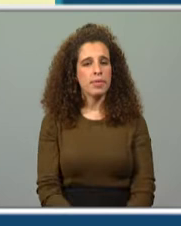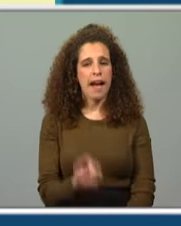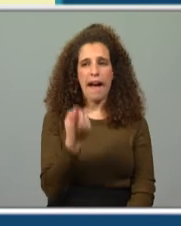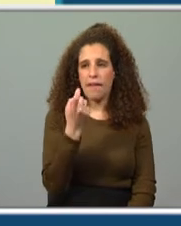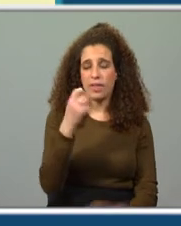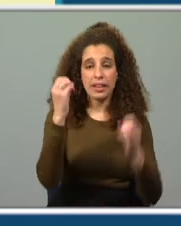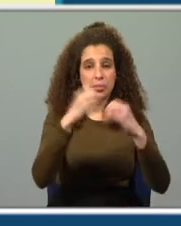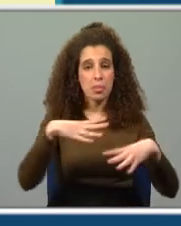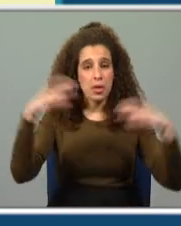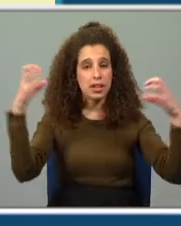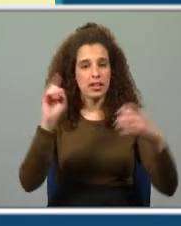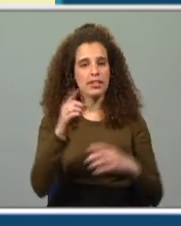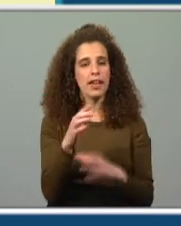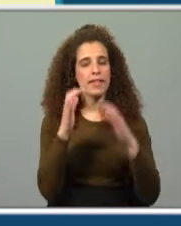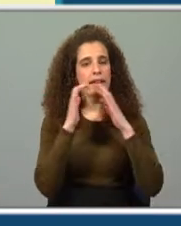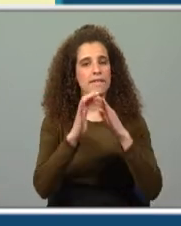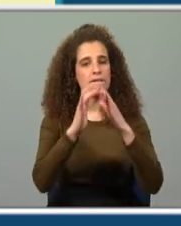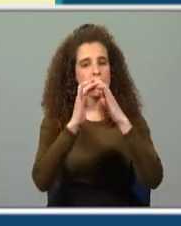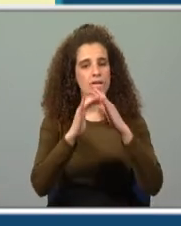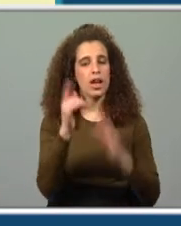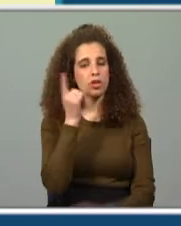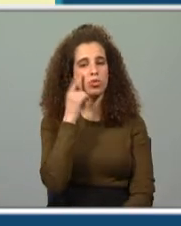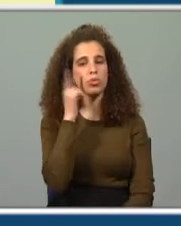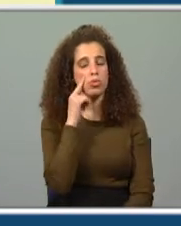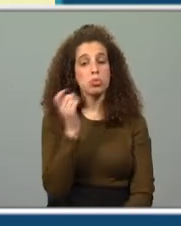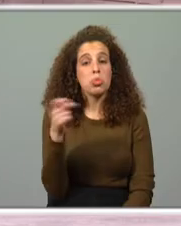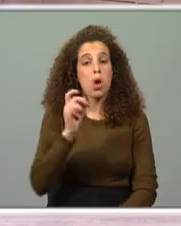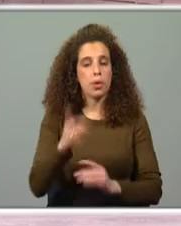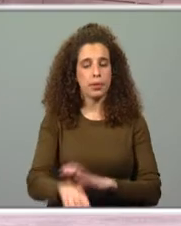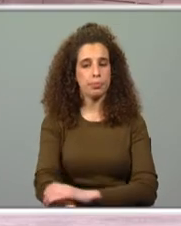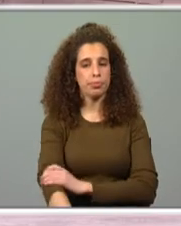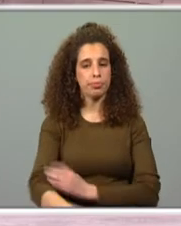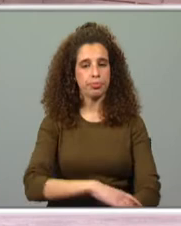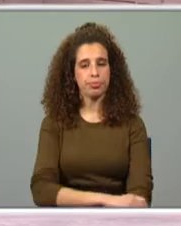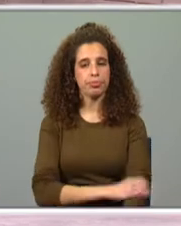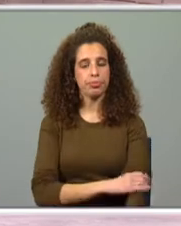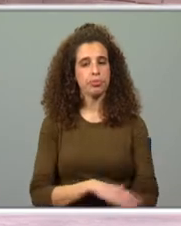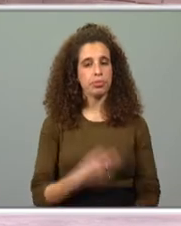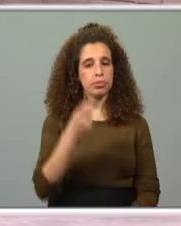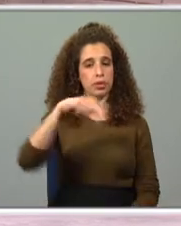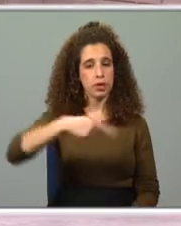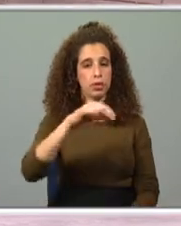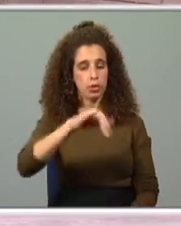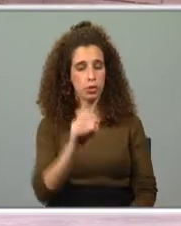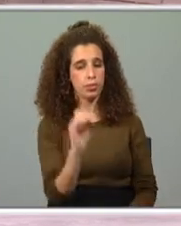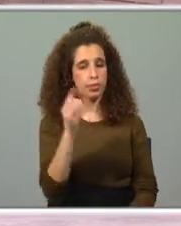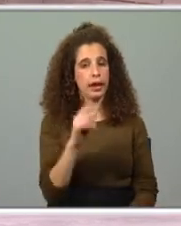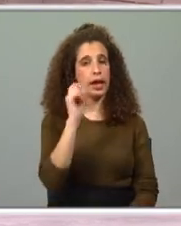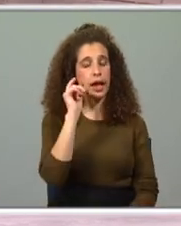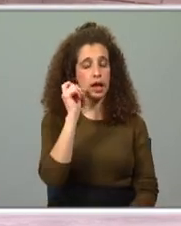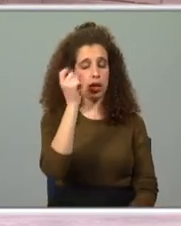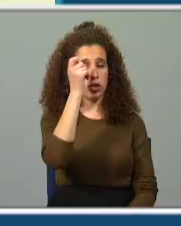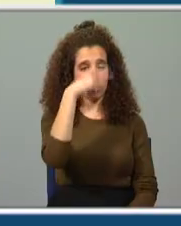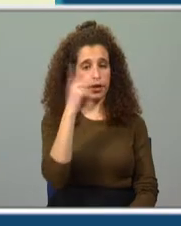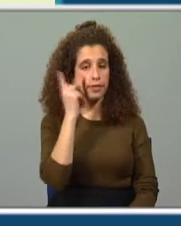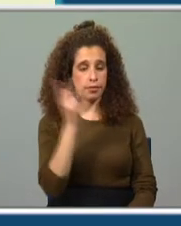magia nesta flauta que nós vamos conhecer então o que é que se passou. António Torrado. Temos aqui a biografia